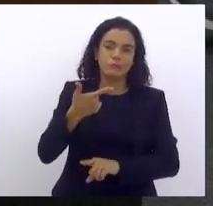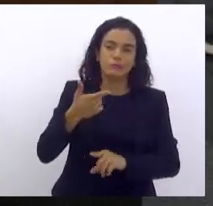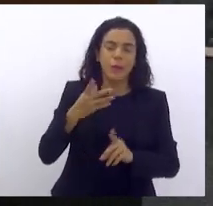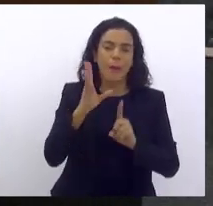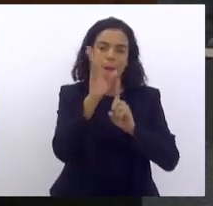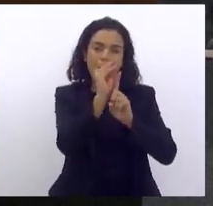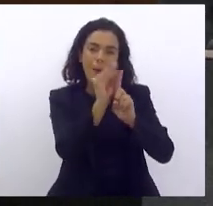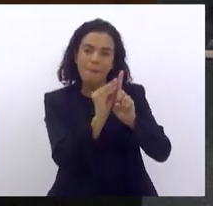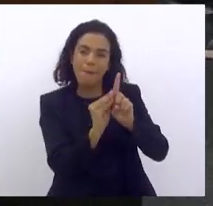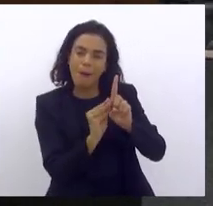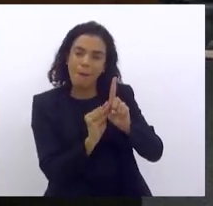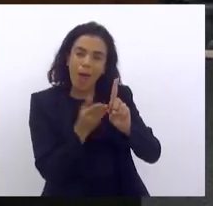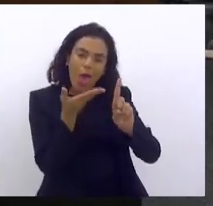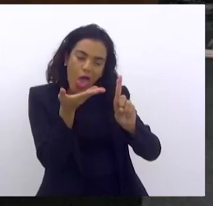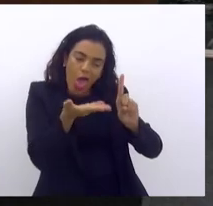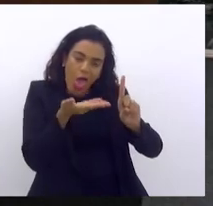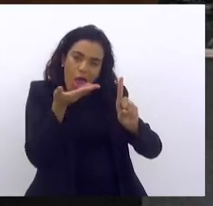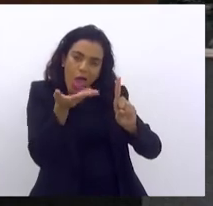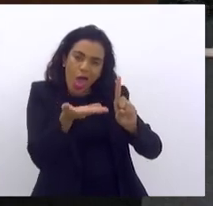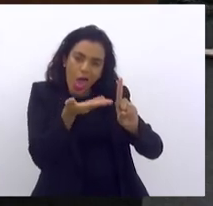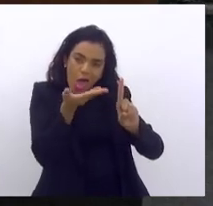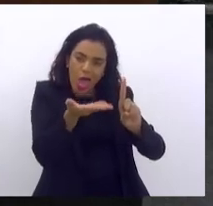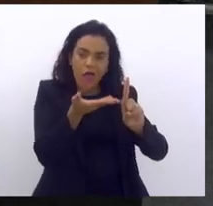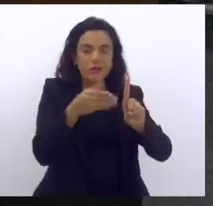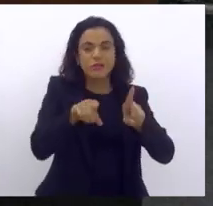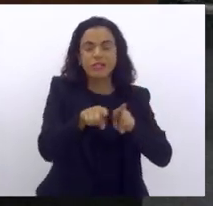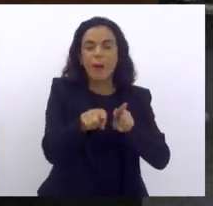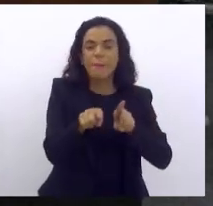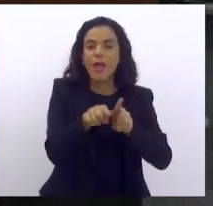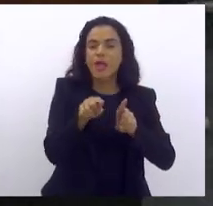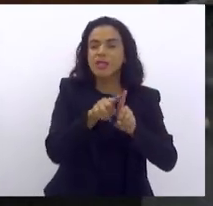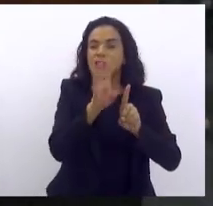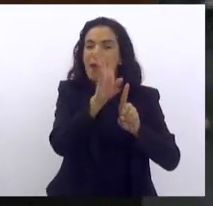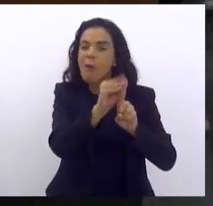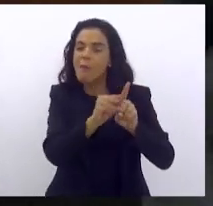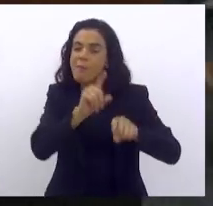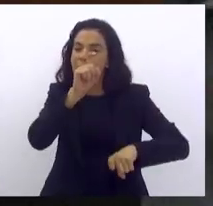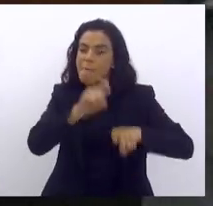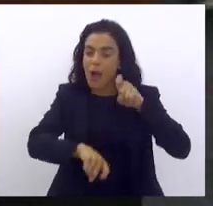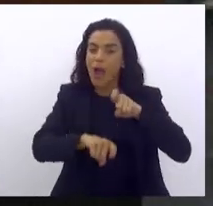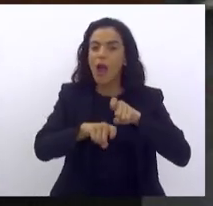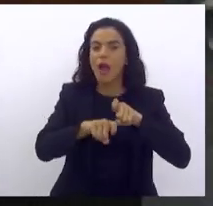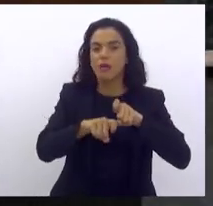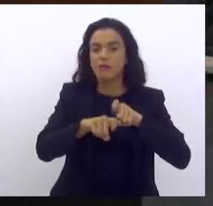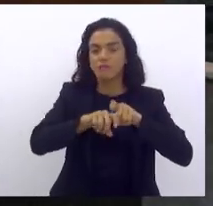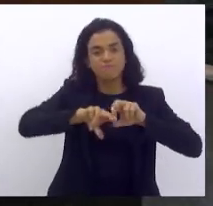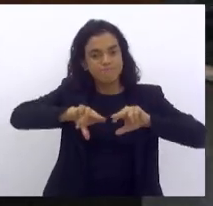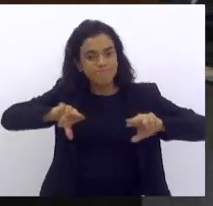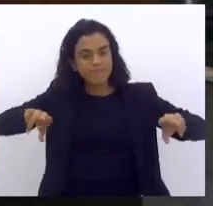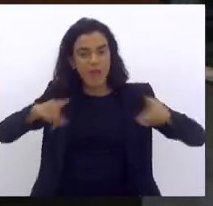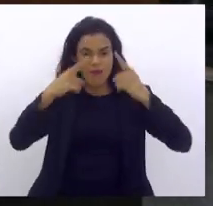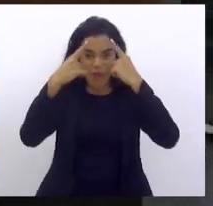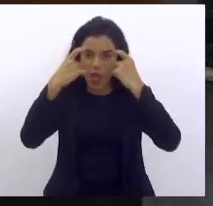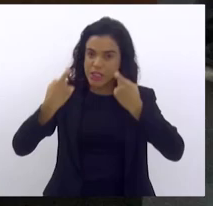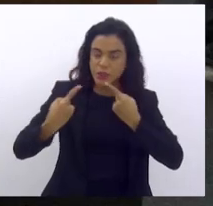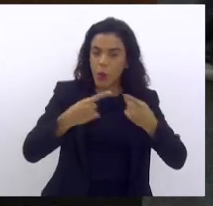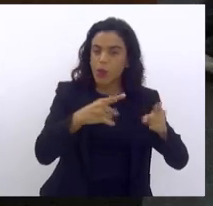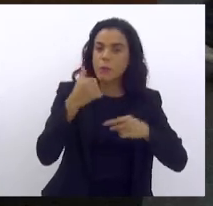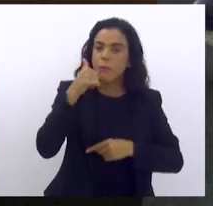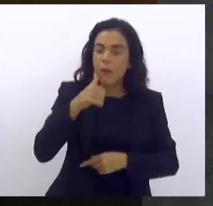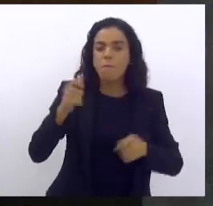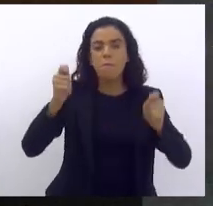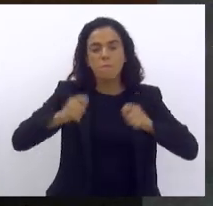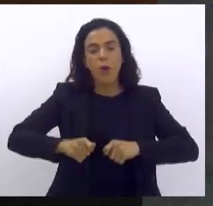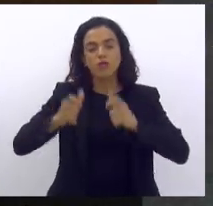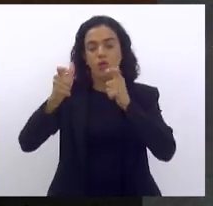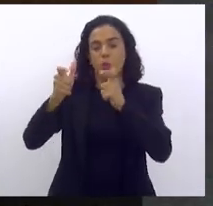de importunação sexual, de abuso sexual ou de outros abusos, seja violências contra as mulheres, possam